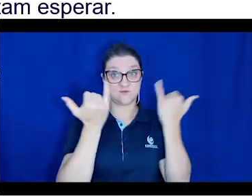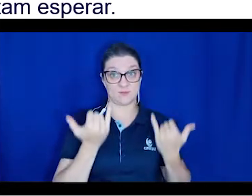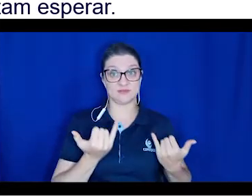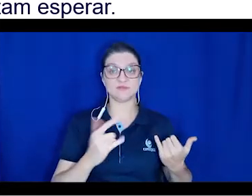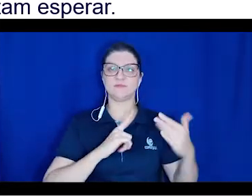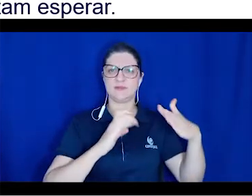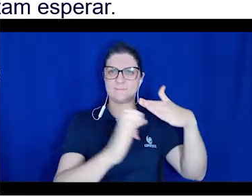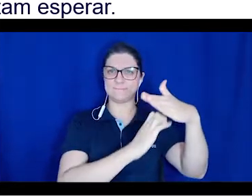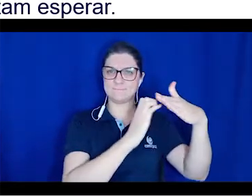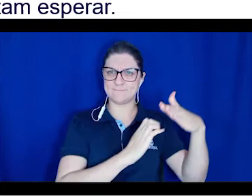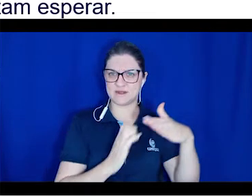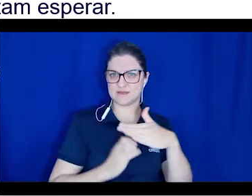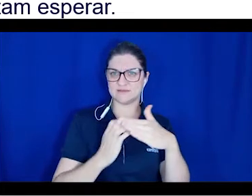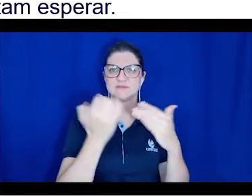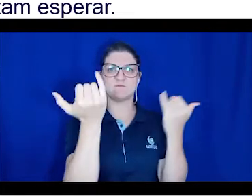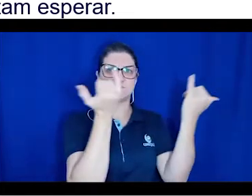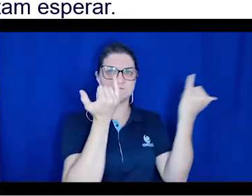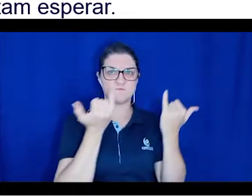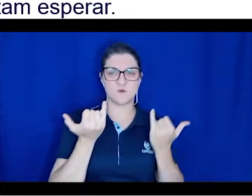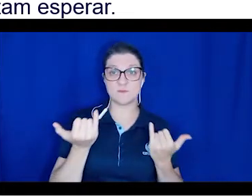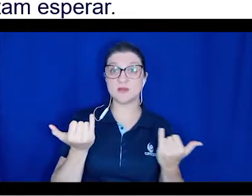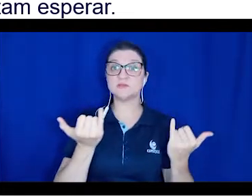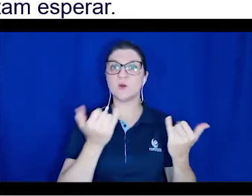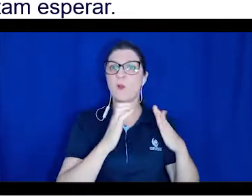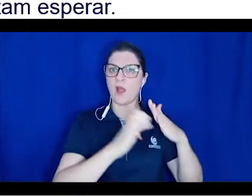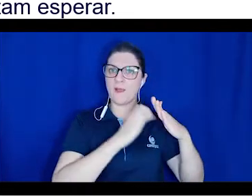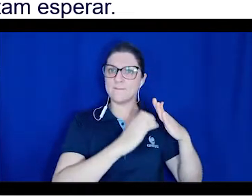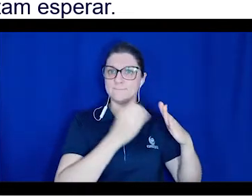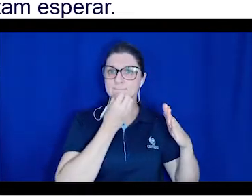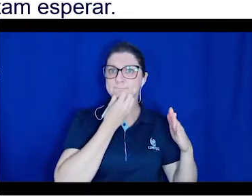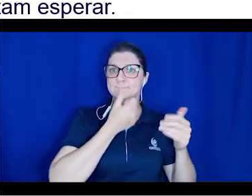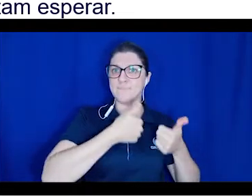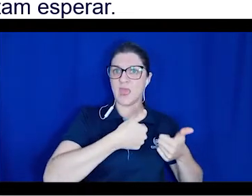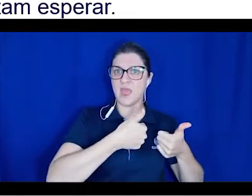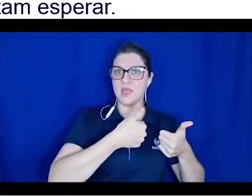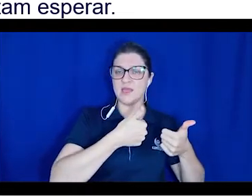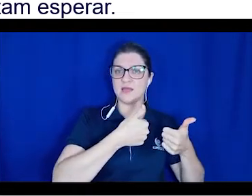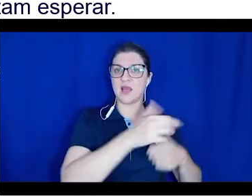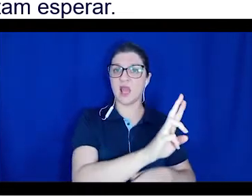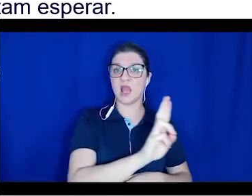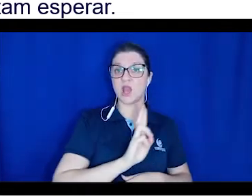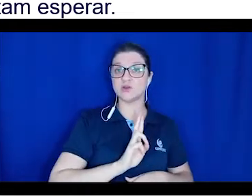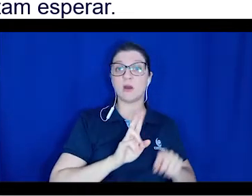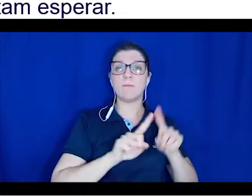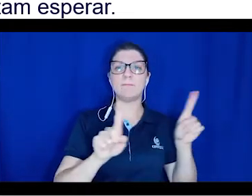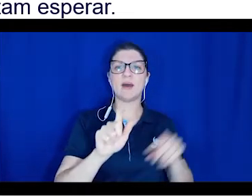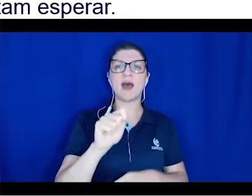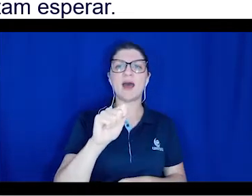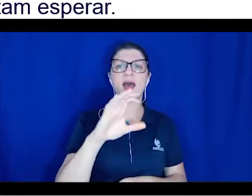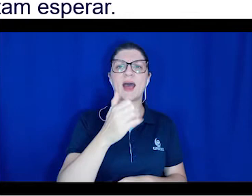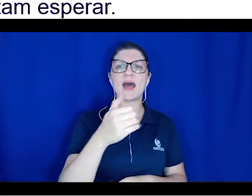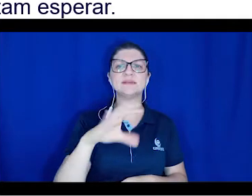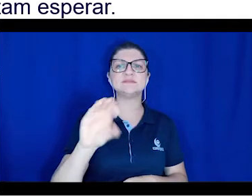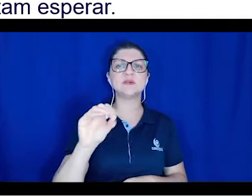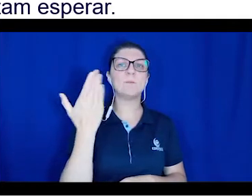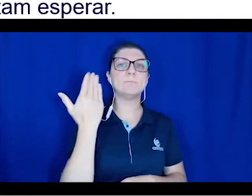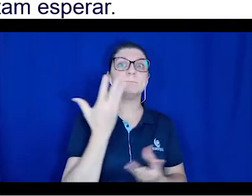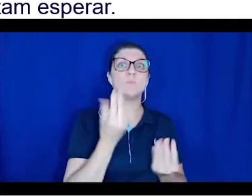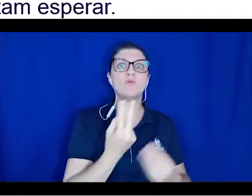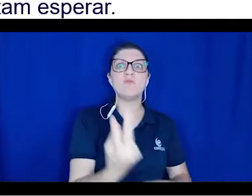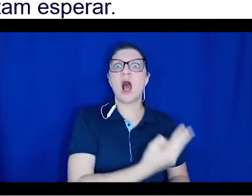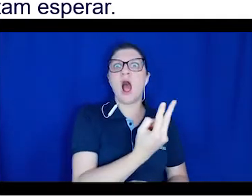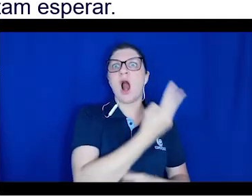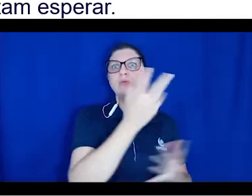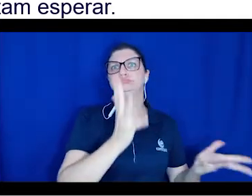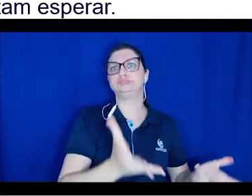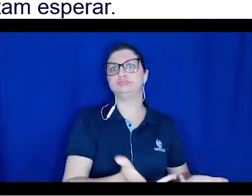vêm das empresas e pode ser que a empresa esteja bem, o resultado esteja bom, mas o preço da ação estava muito valorizado. E